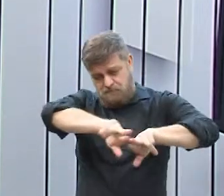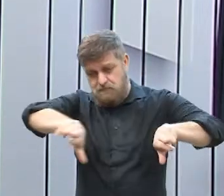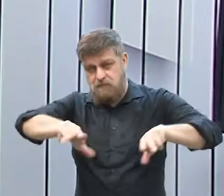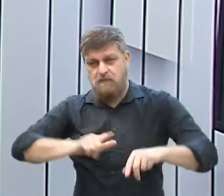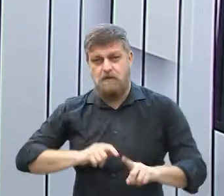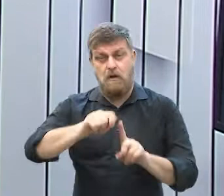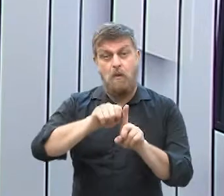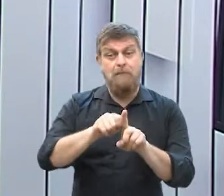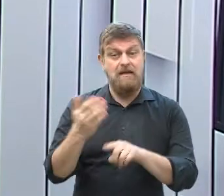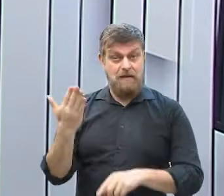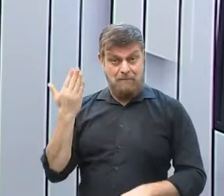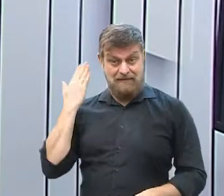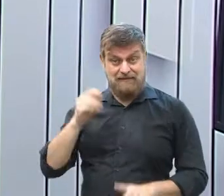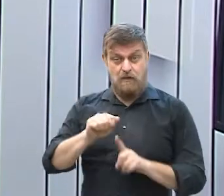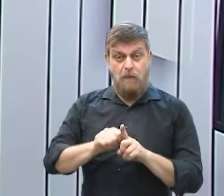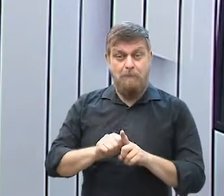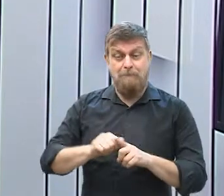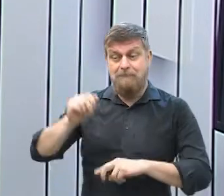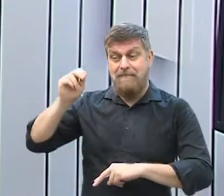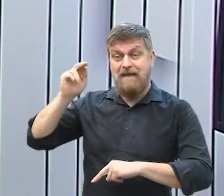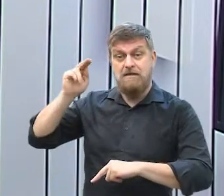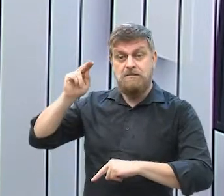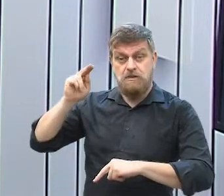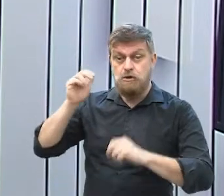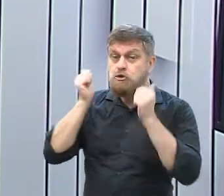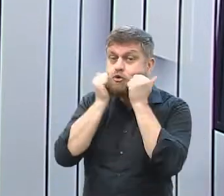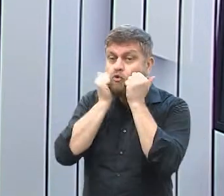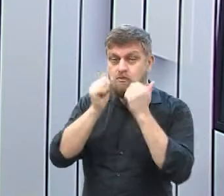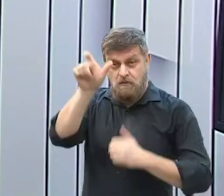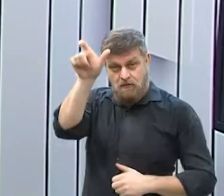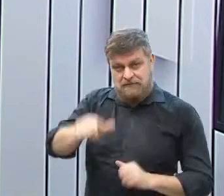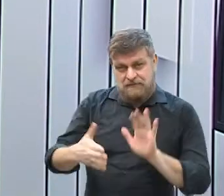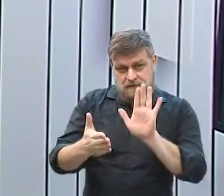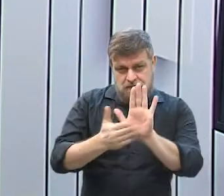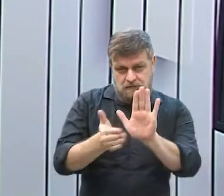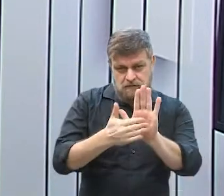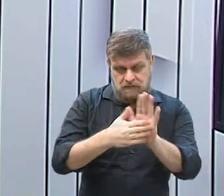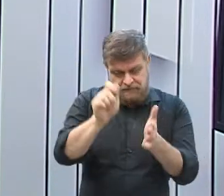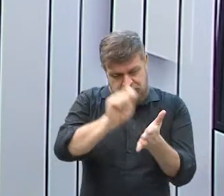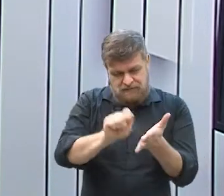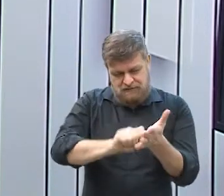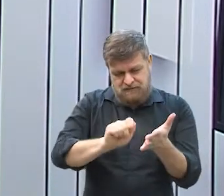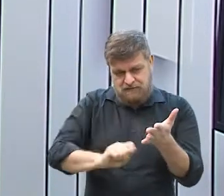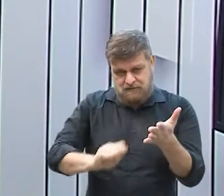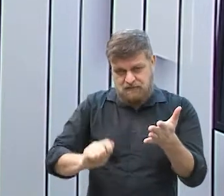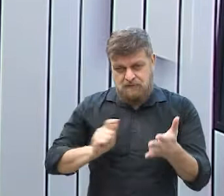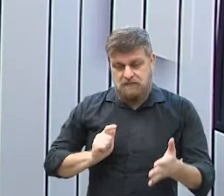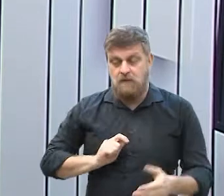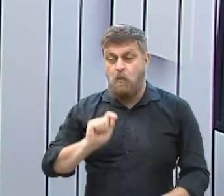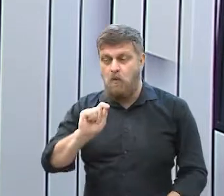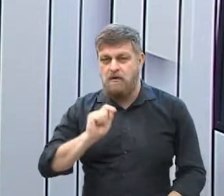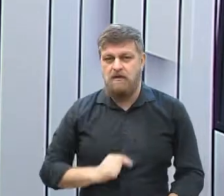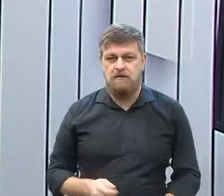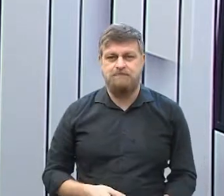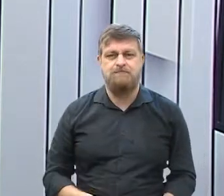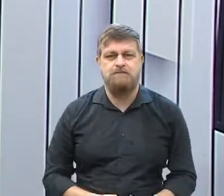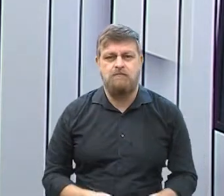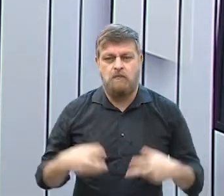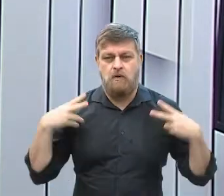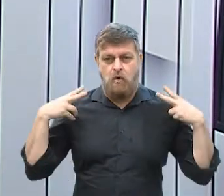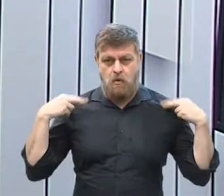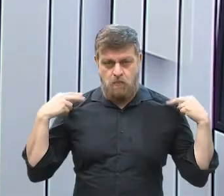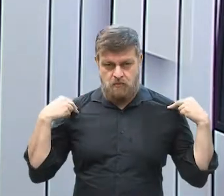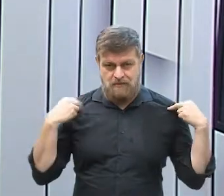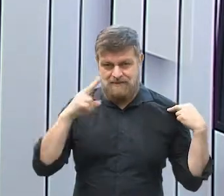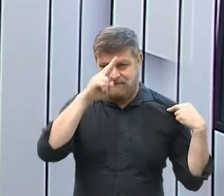mês passado, lá em julho, o senhor também protocolou uma proposta para dar permissão aos motoristas de